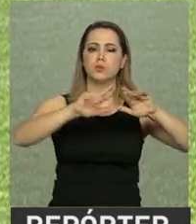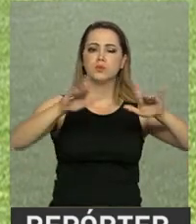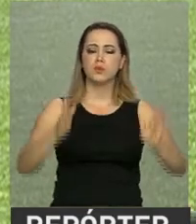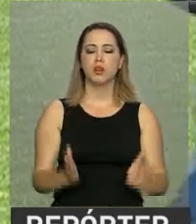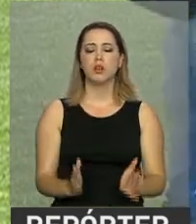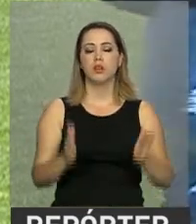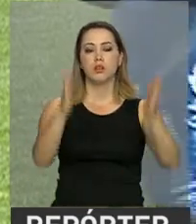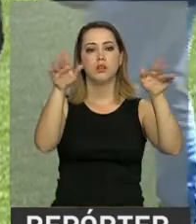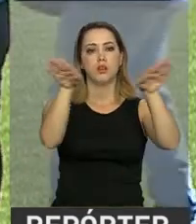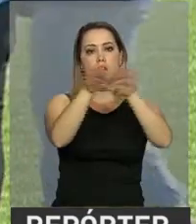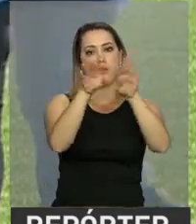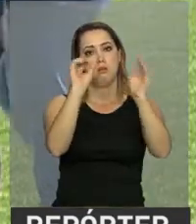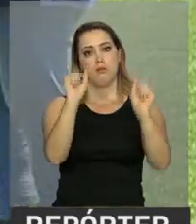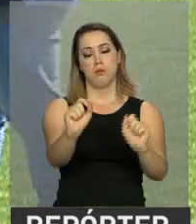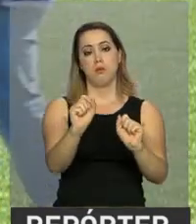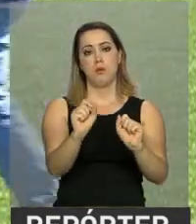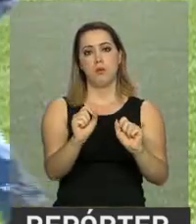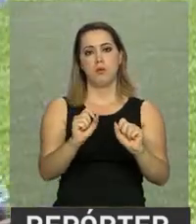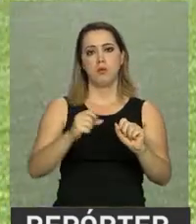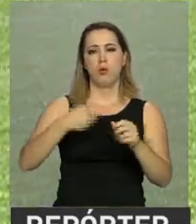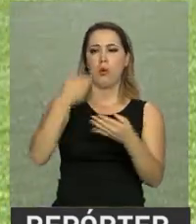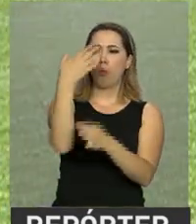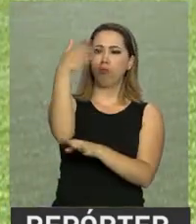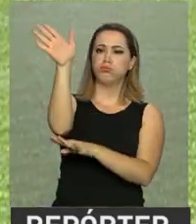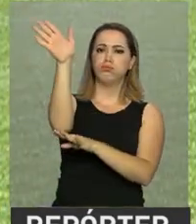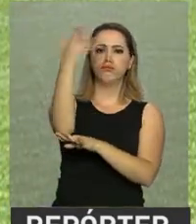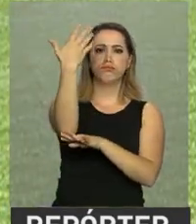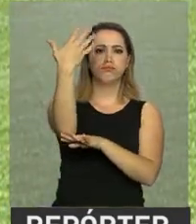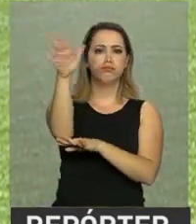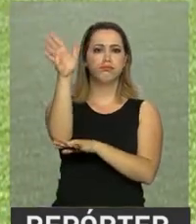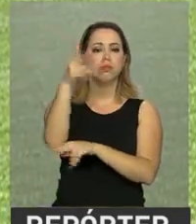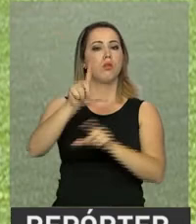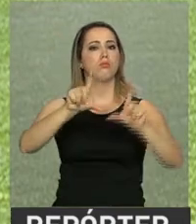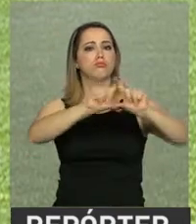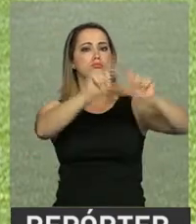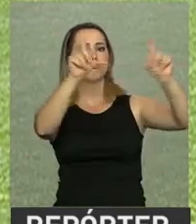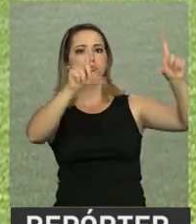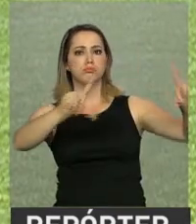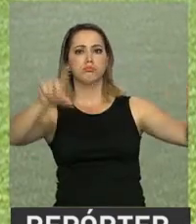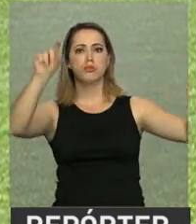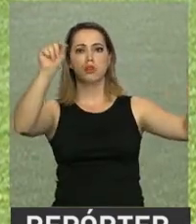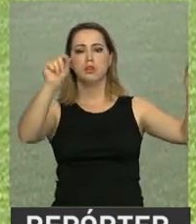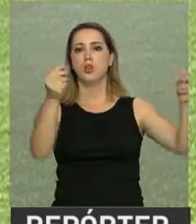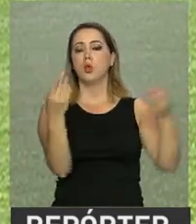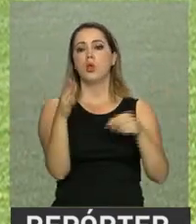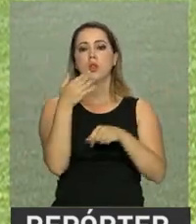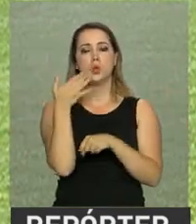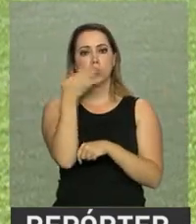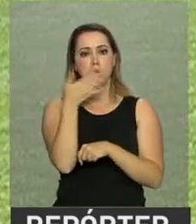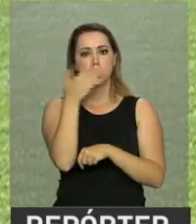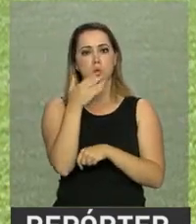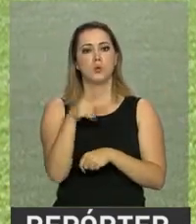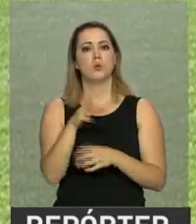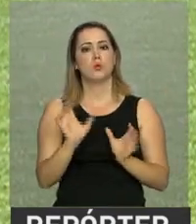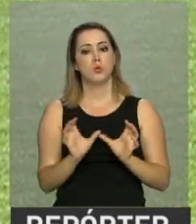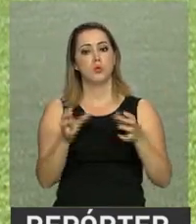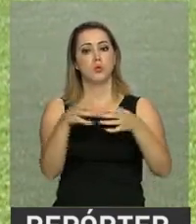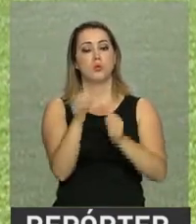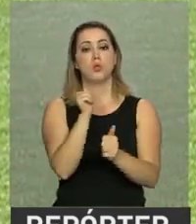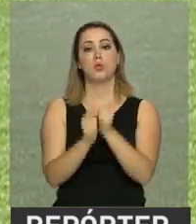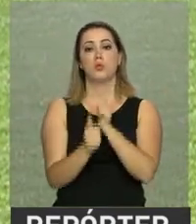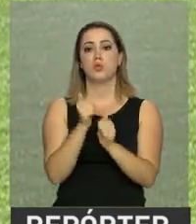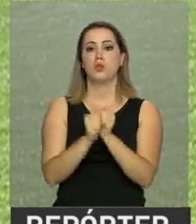prédios, fachadas, outdoors, com bandeiras, com faixas nas cores do time do Chapecoense, verde e